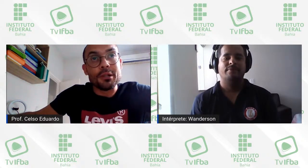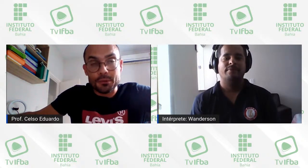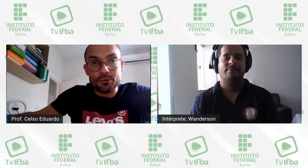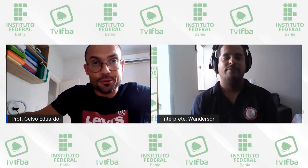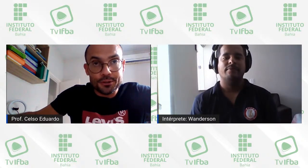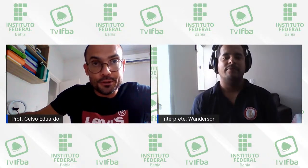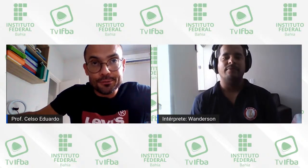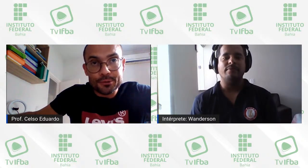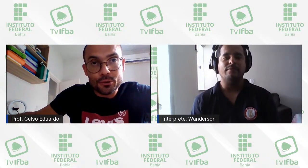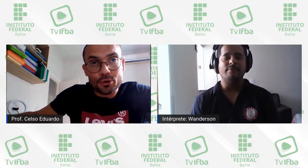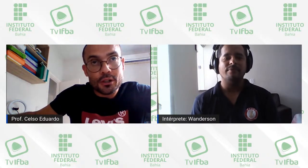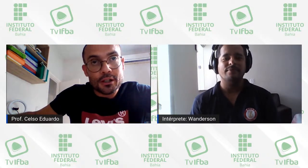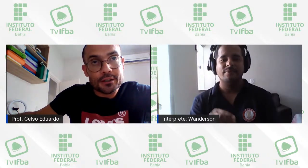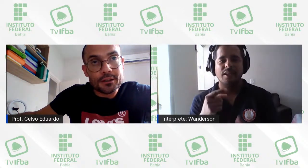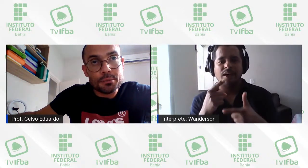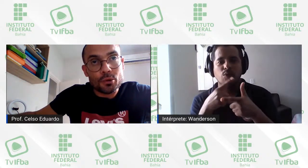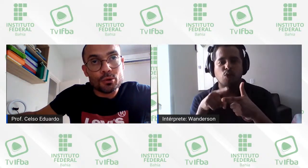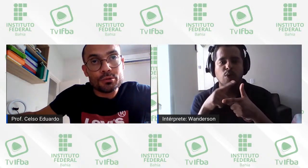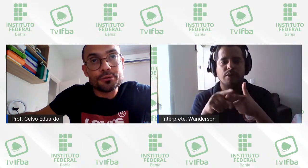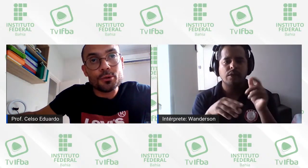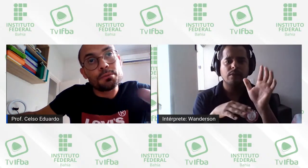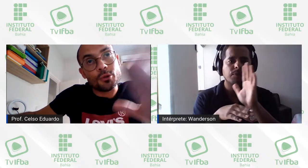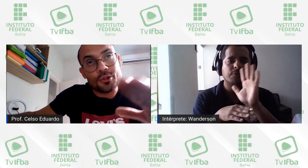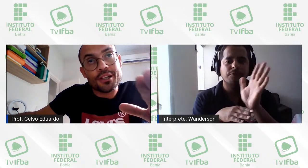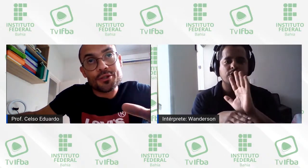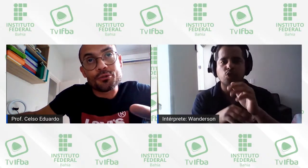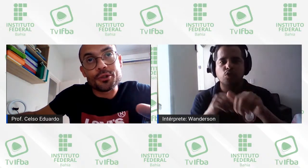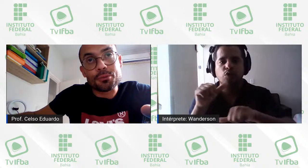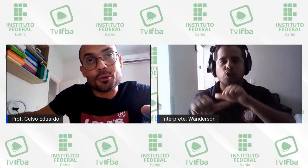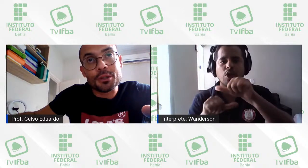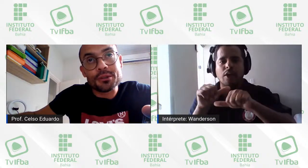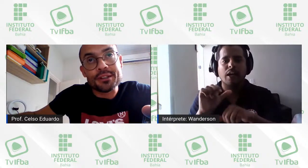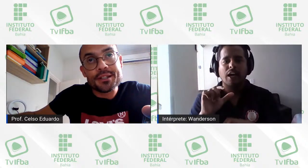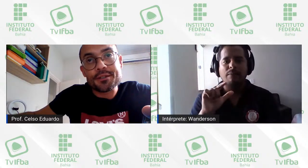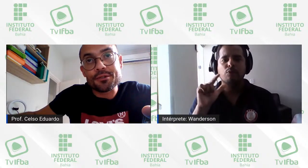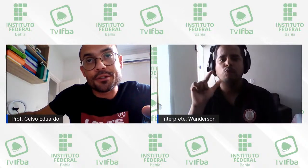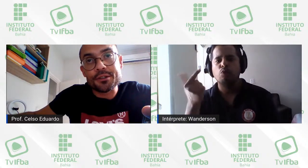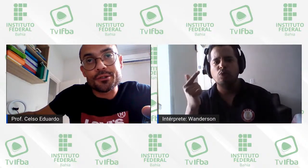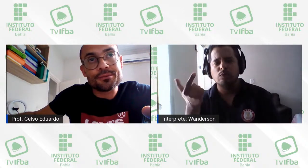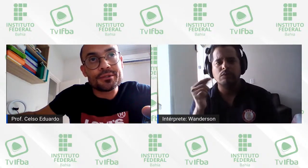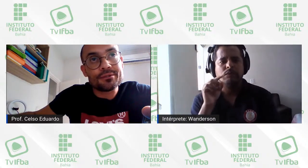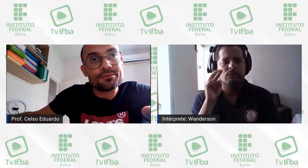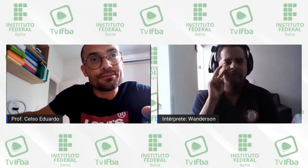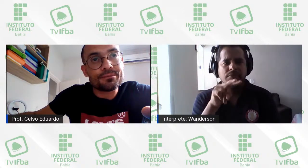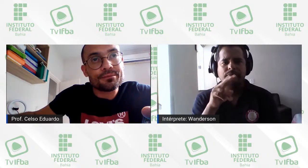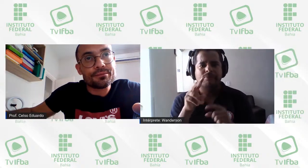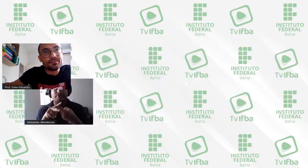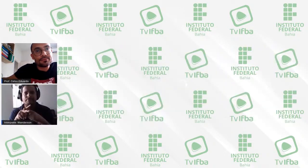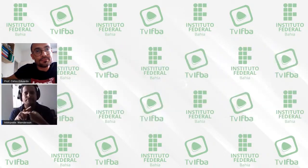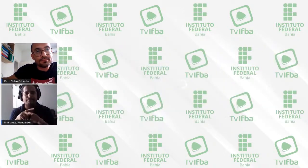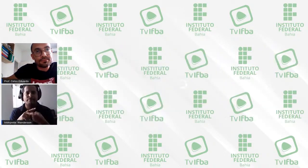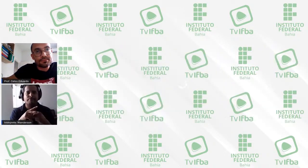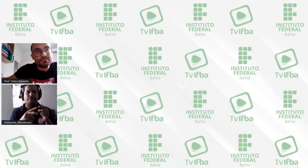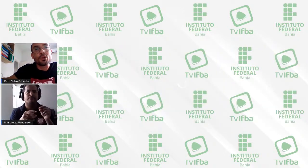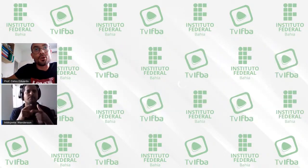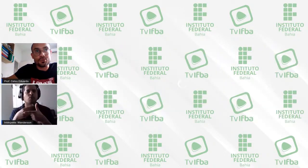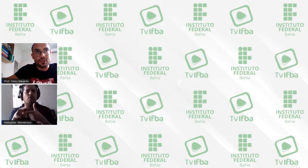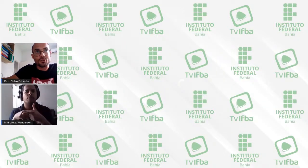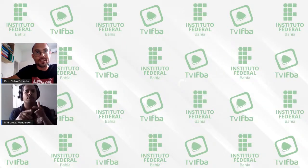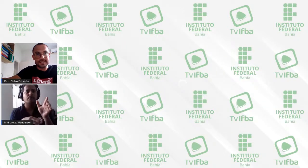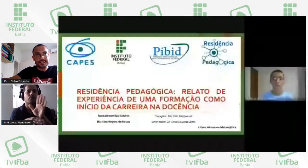Está com problema o vídeo, eu vou trocar aqui por outro e vou procurar resolver o problema desse vídeo.